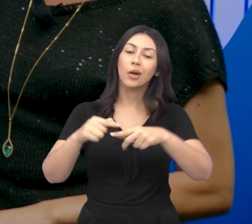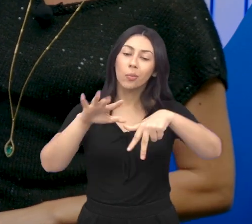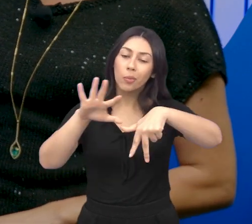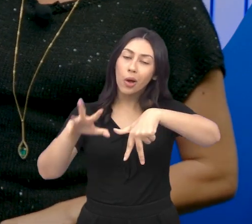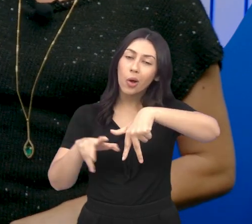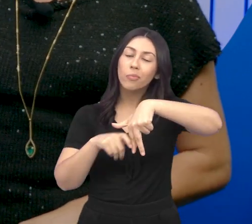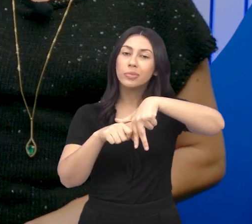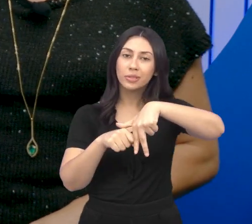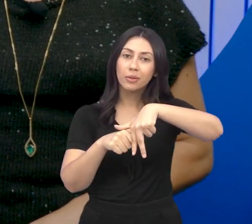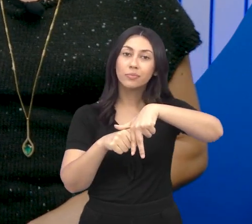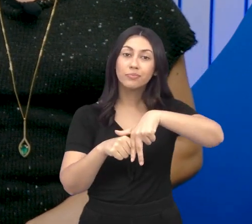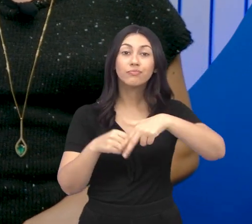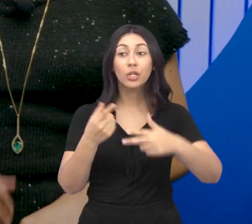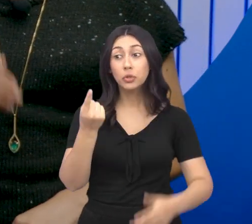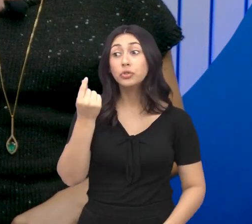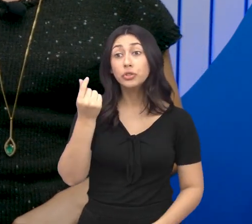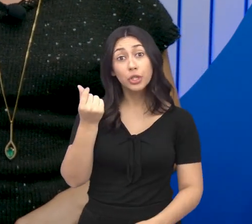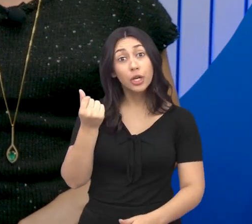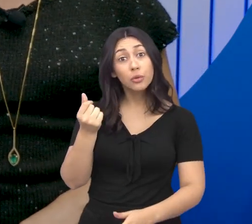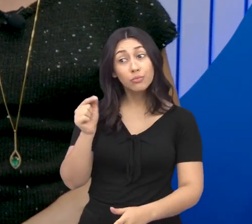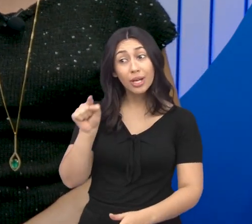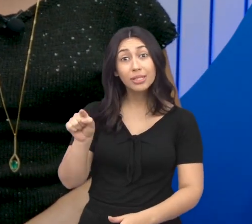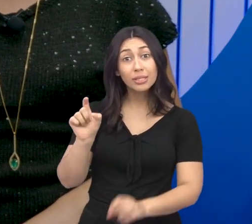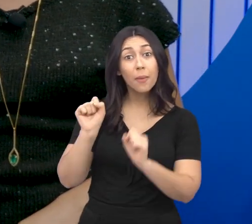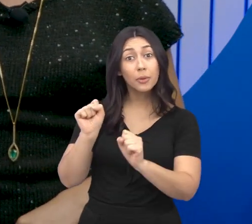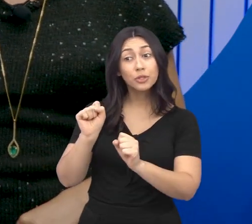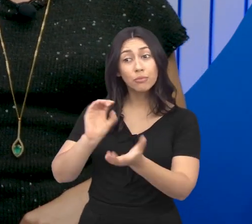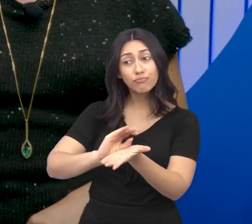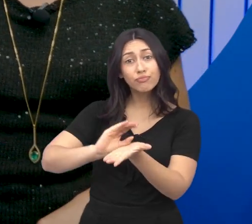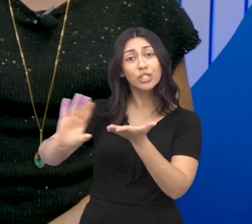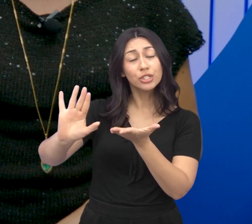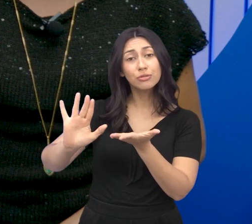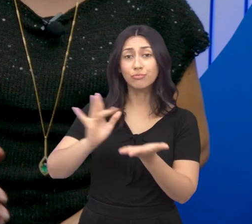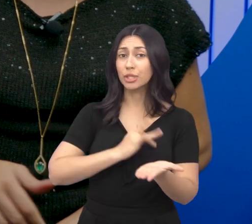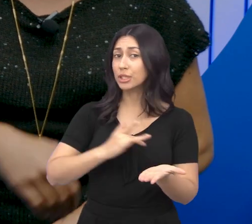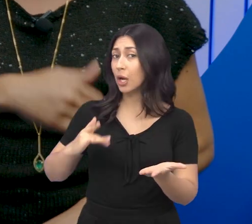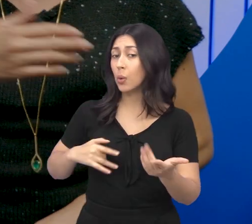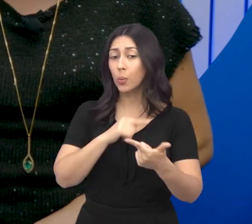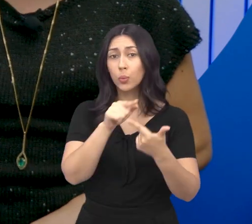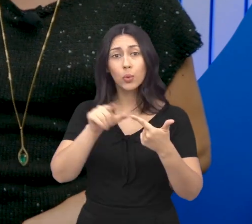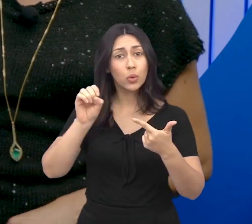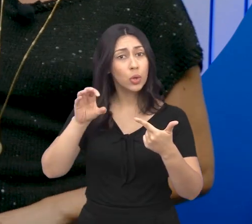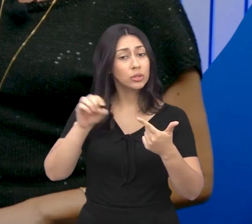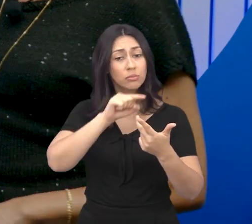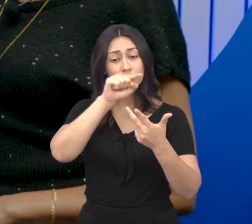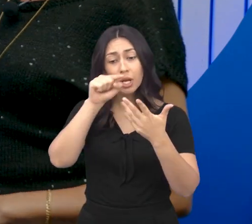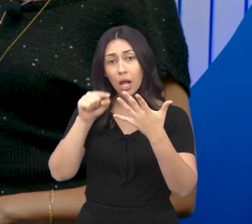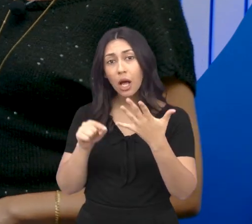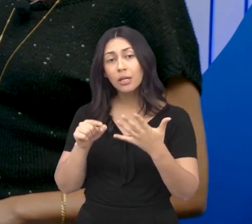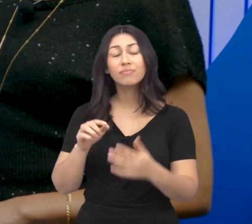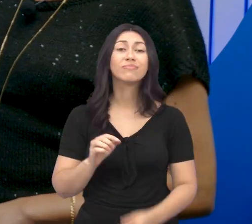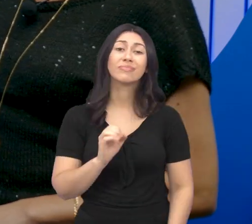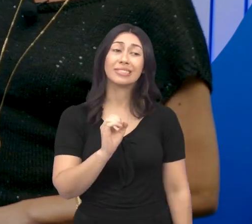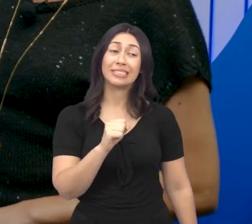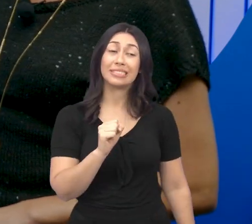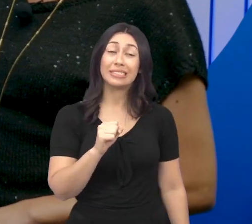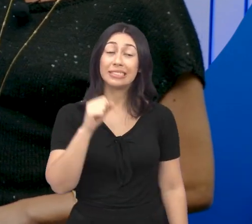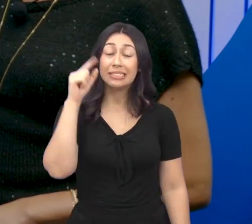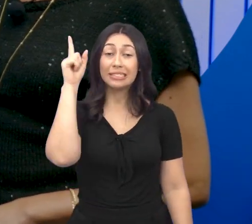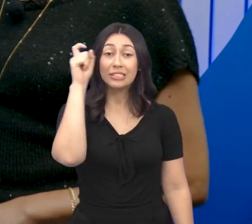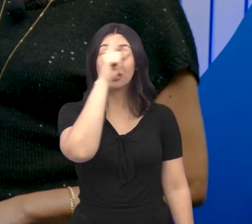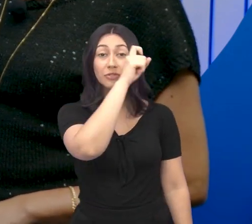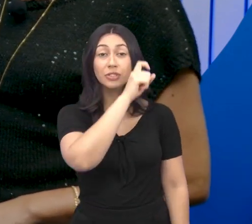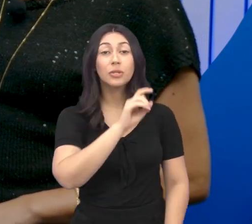corrupção. Dinheiro que poderia ser investido na saúde, educação e em outros setores. Tati, complicado,